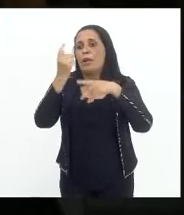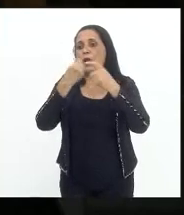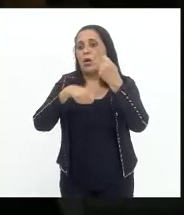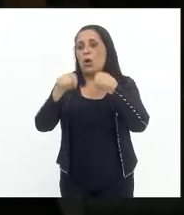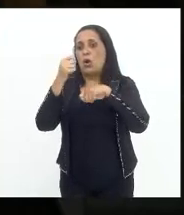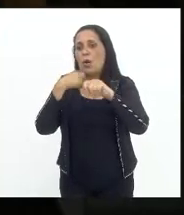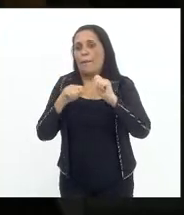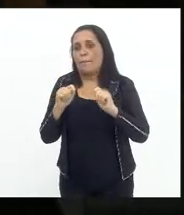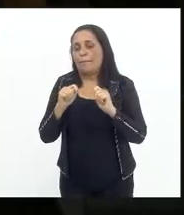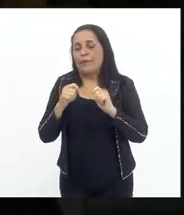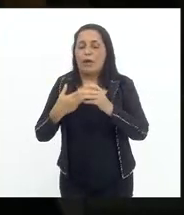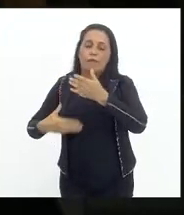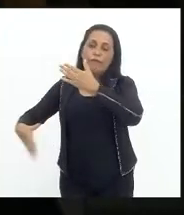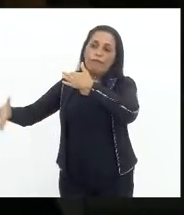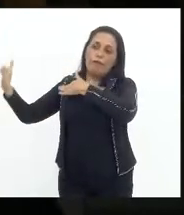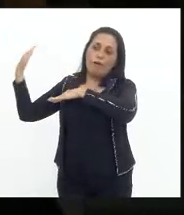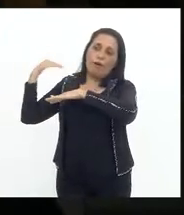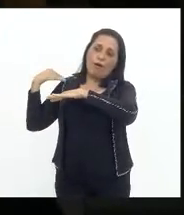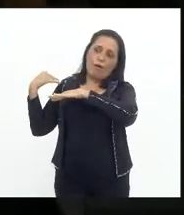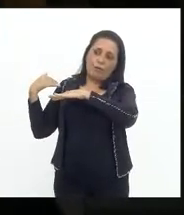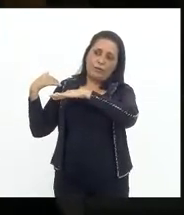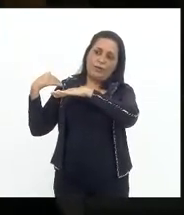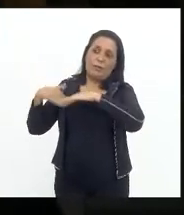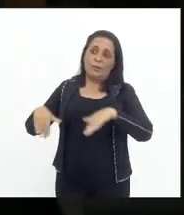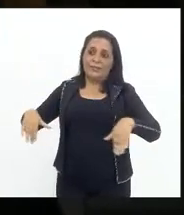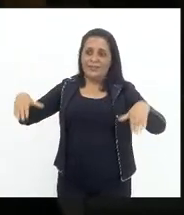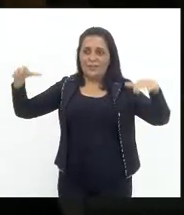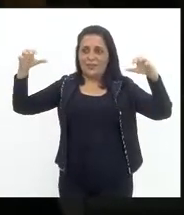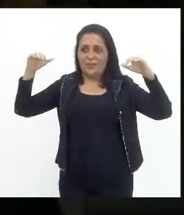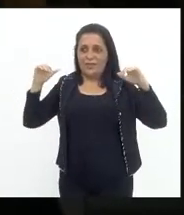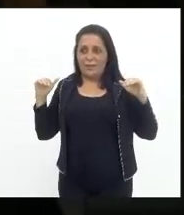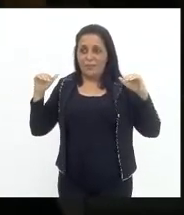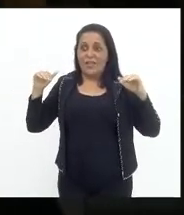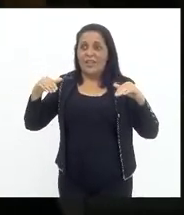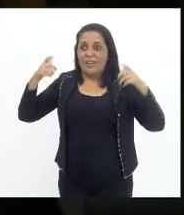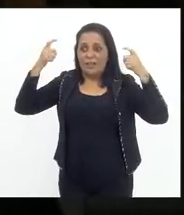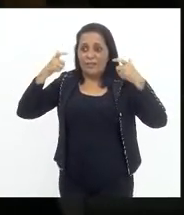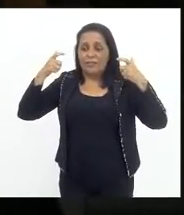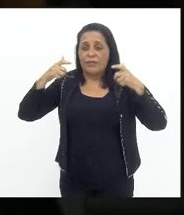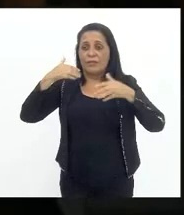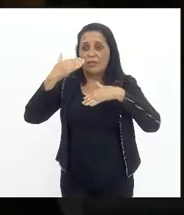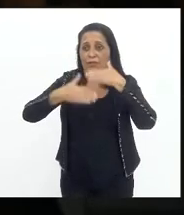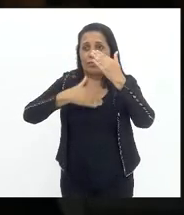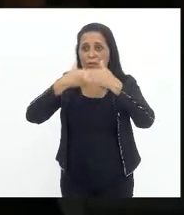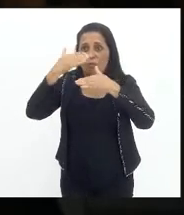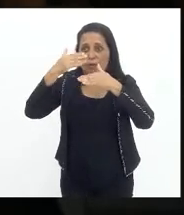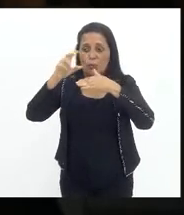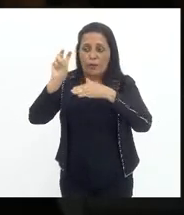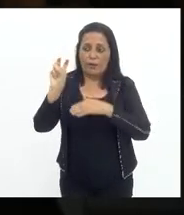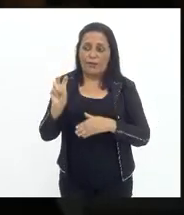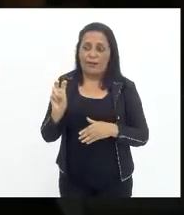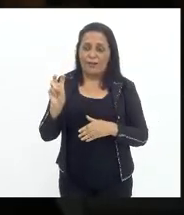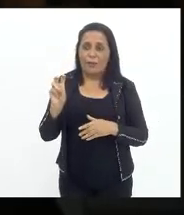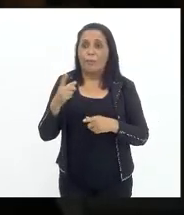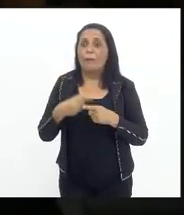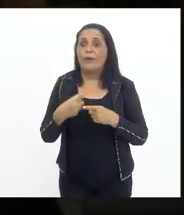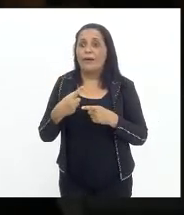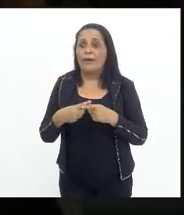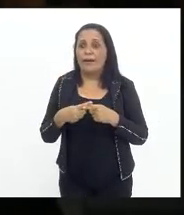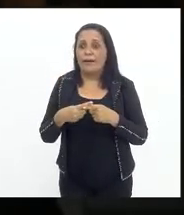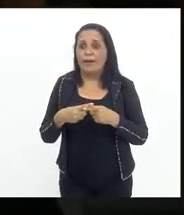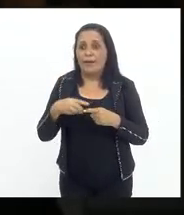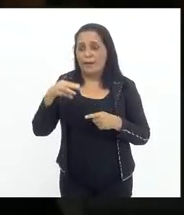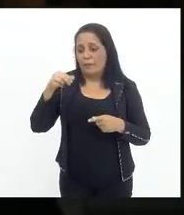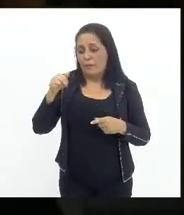gente vai voltar à época da monarquia. Secretário de Desenvolvimento Econômico, quinto, porque em